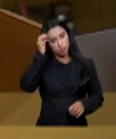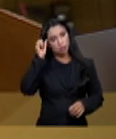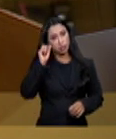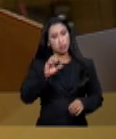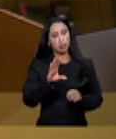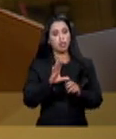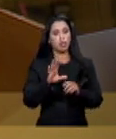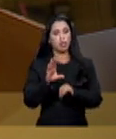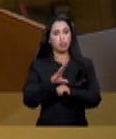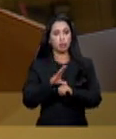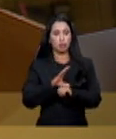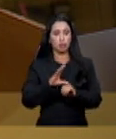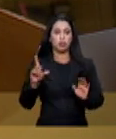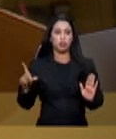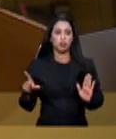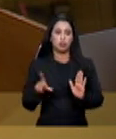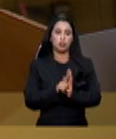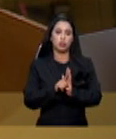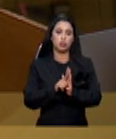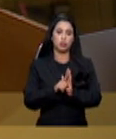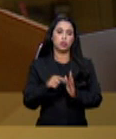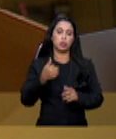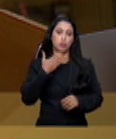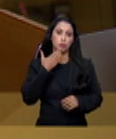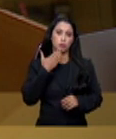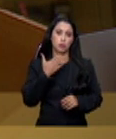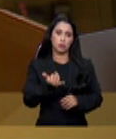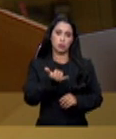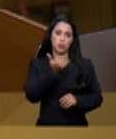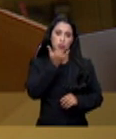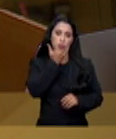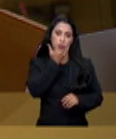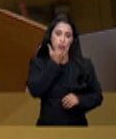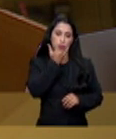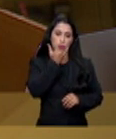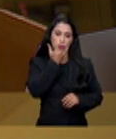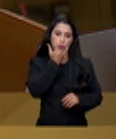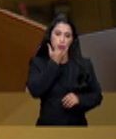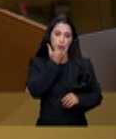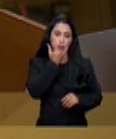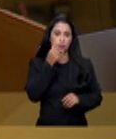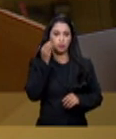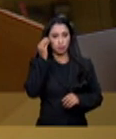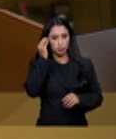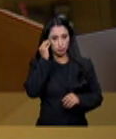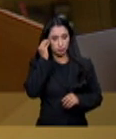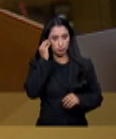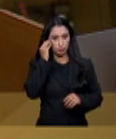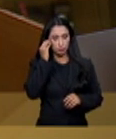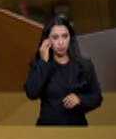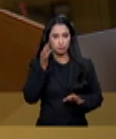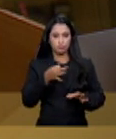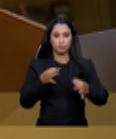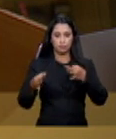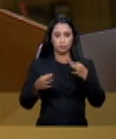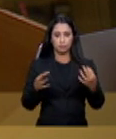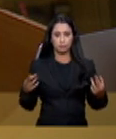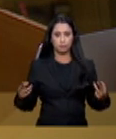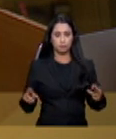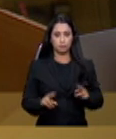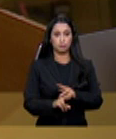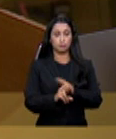naturalmente a Constituição e as leis, eu pedindo vênia aos entendimentos divergentes, mas apenas quanto